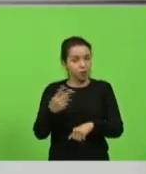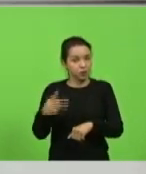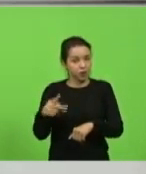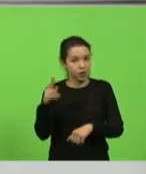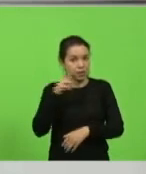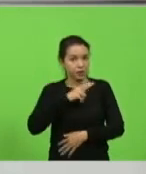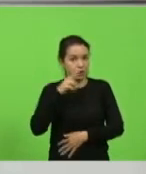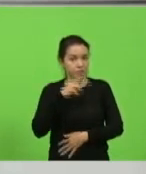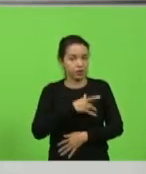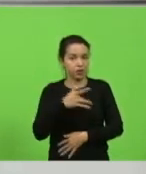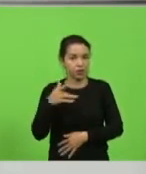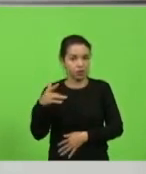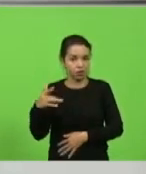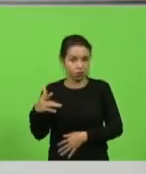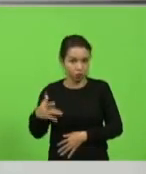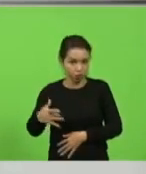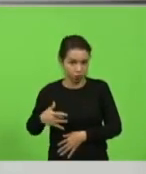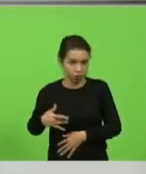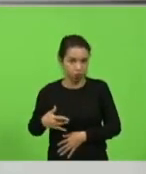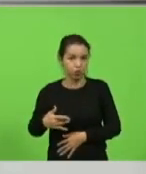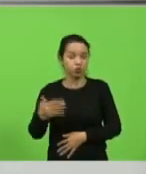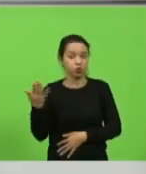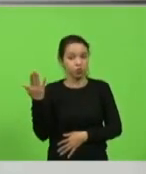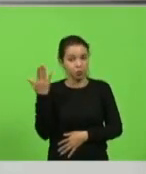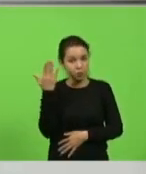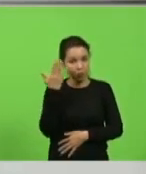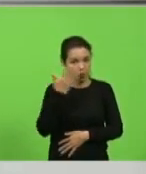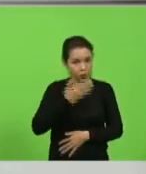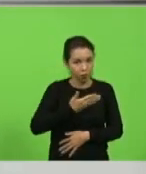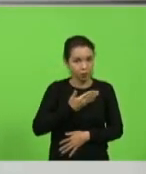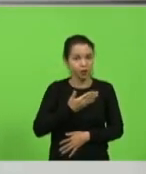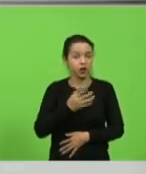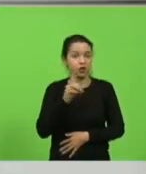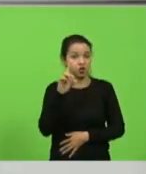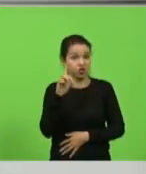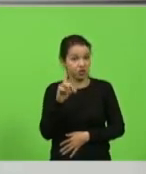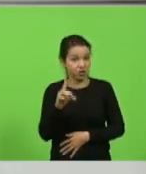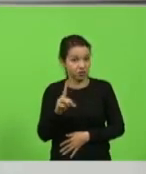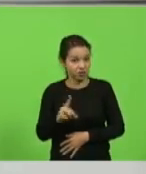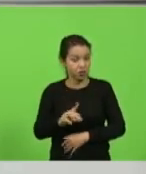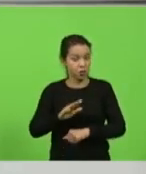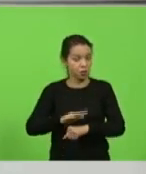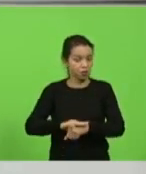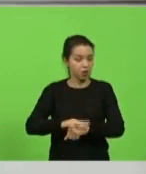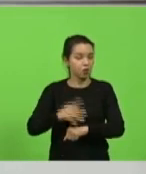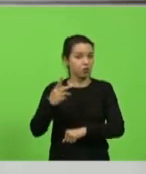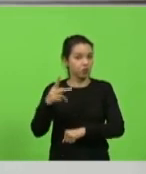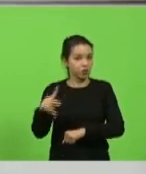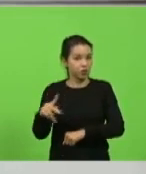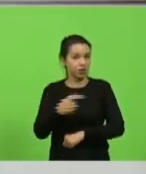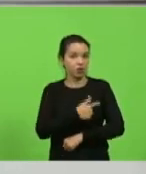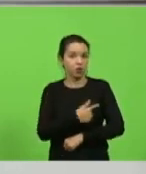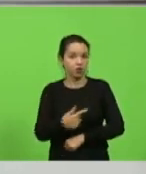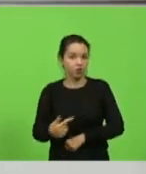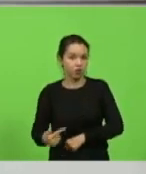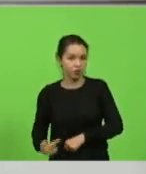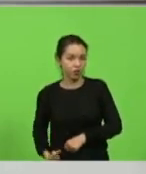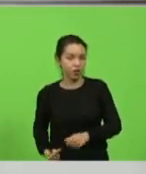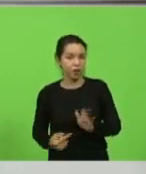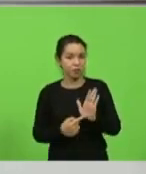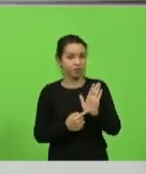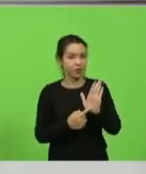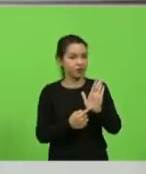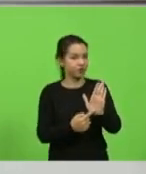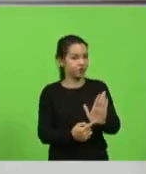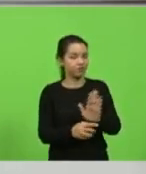Saúde, cuja direção competia ao governador, apresenta-se